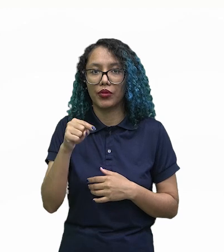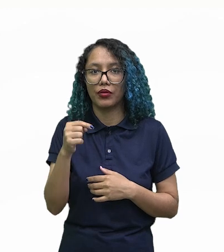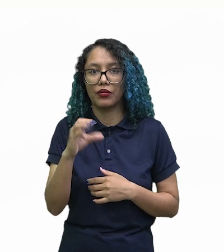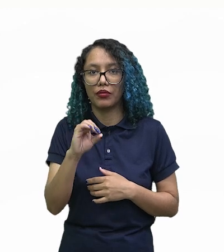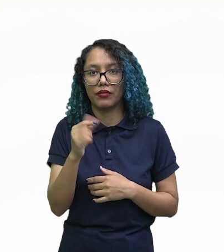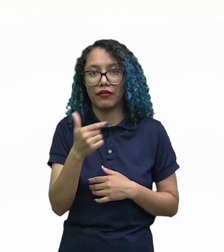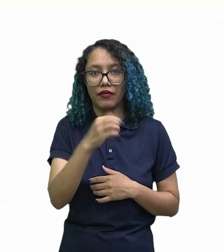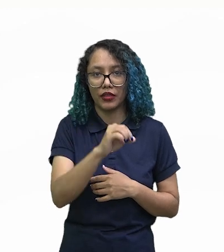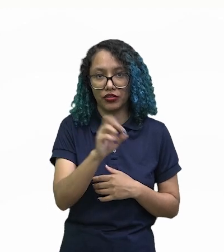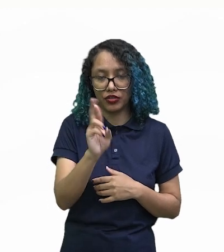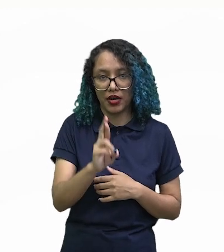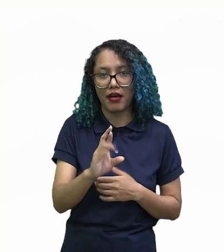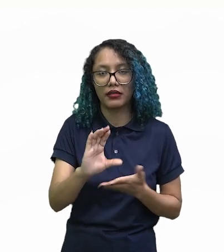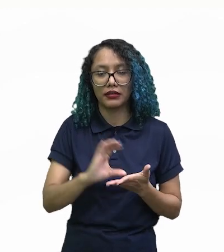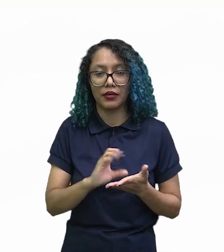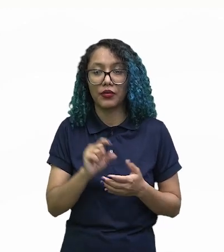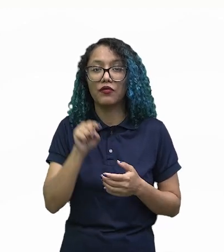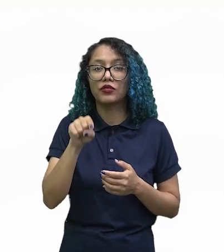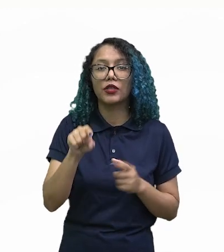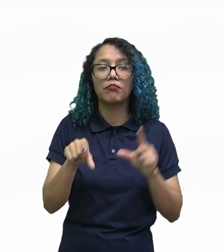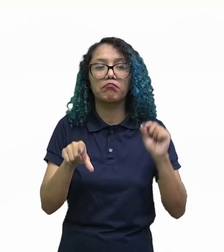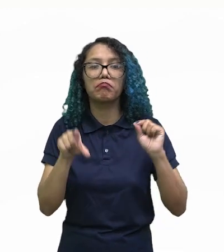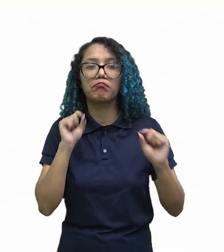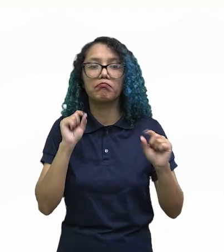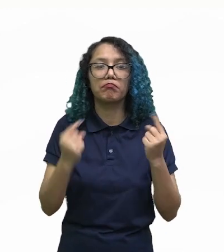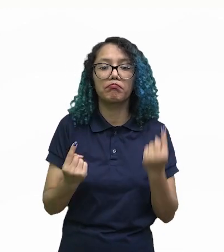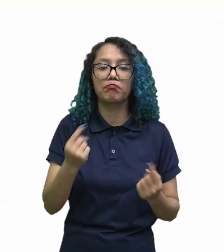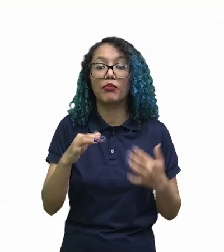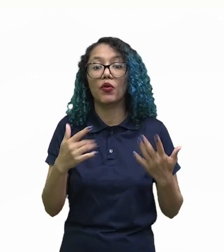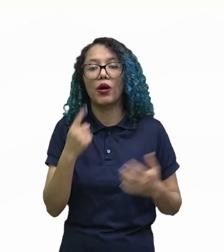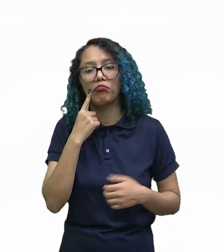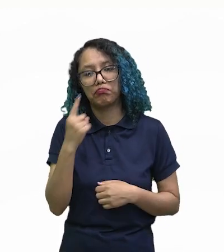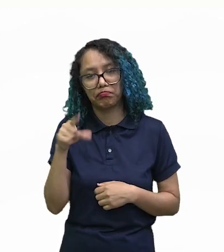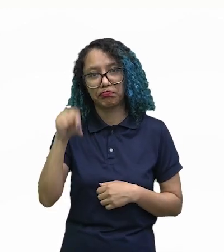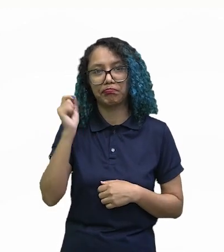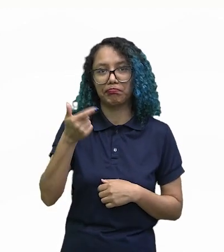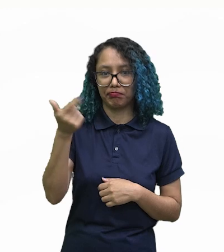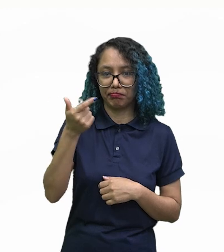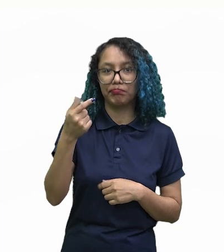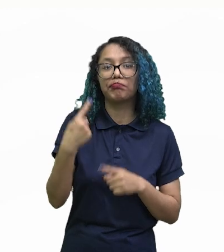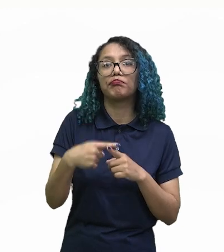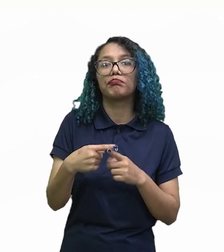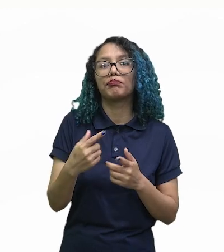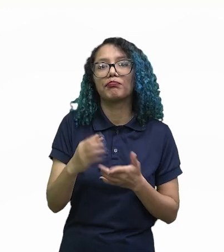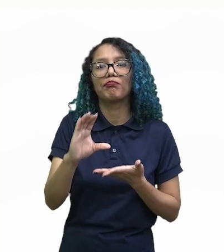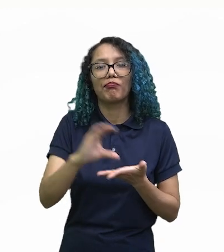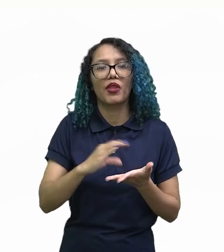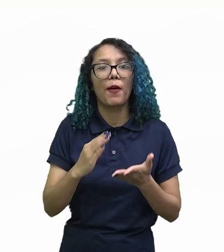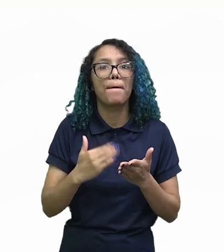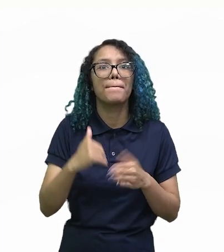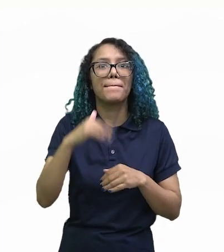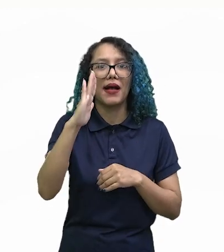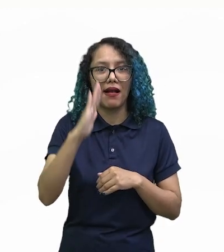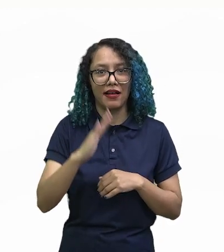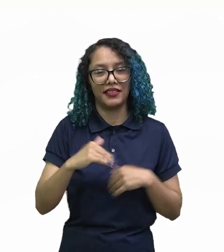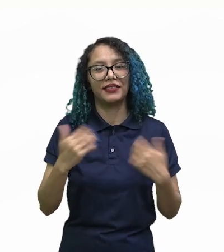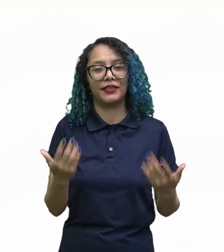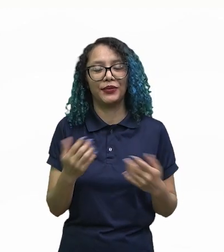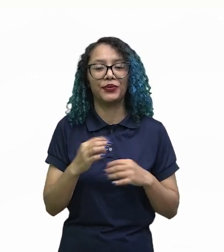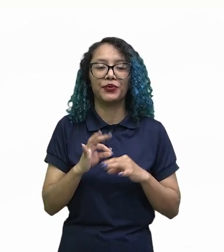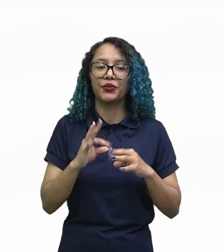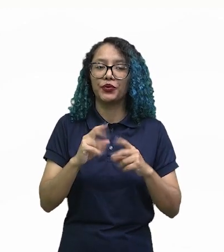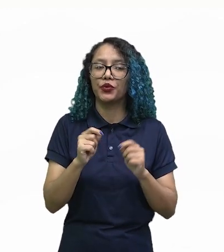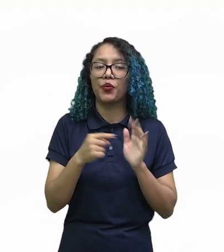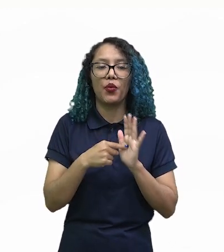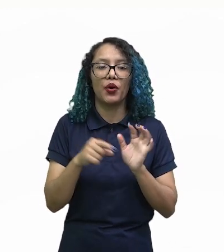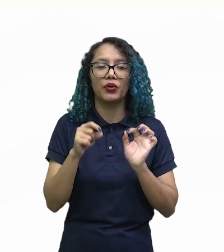escolha você faz? Com certeza você vai optar por este aqui, porque o retorno foi maior. Então, tudo isso daí te mostra o quê?